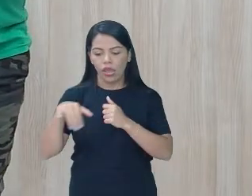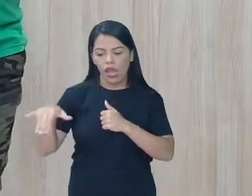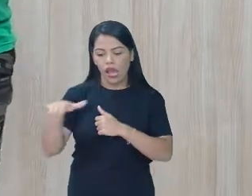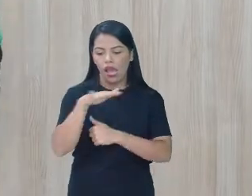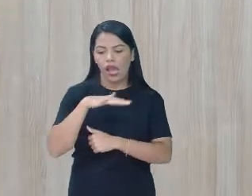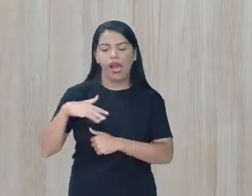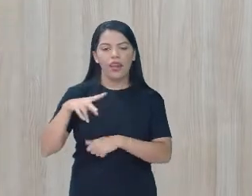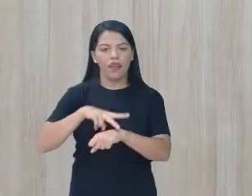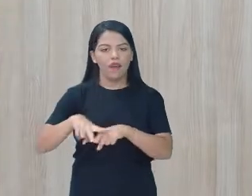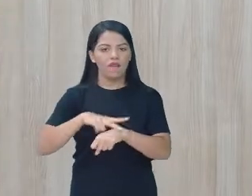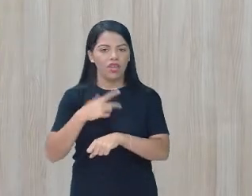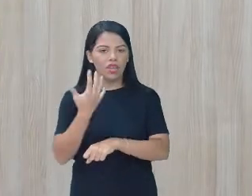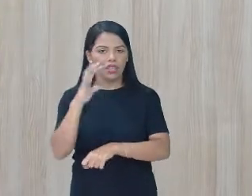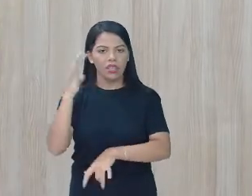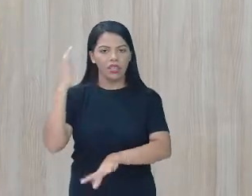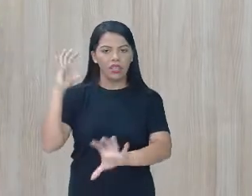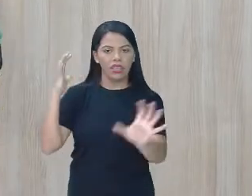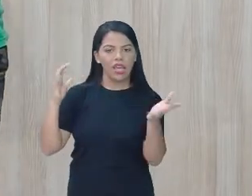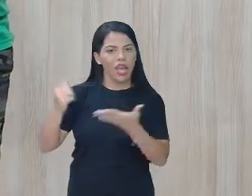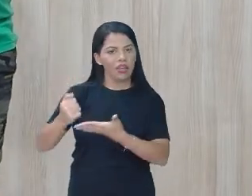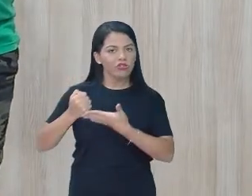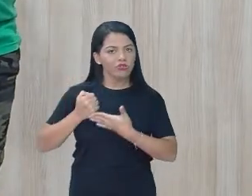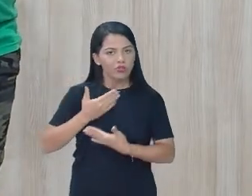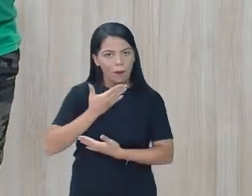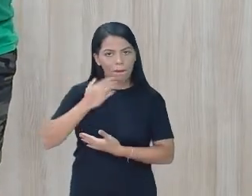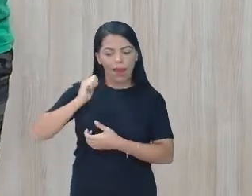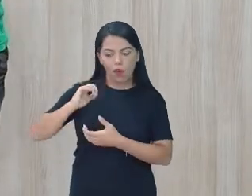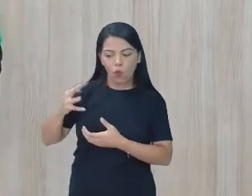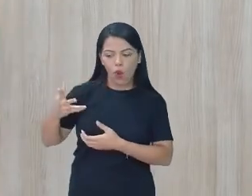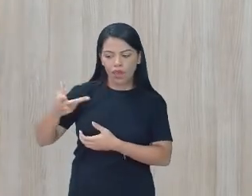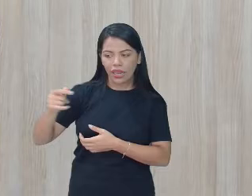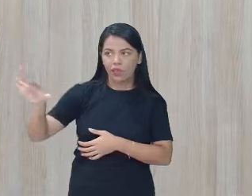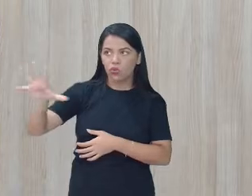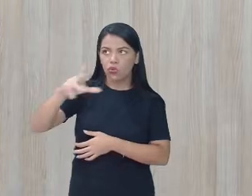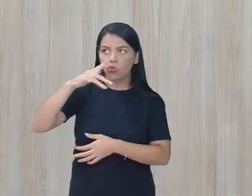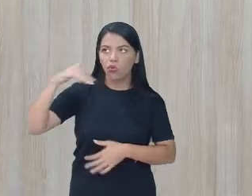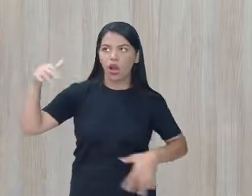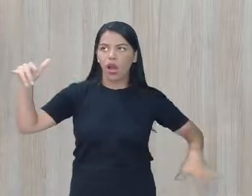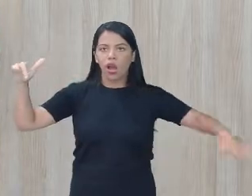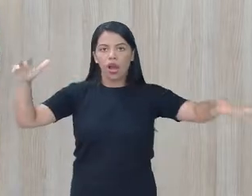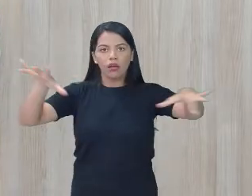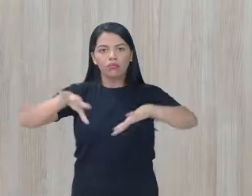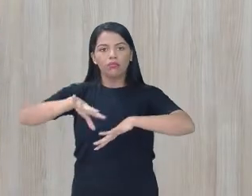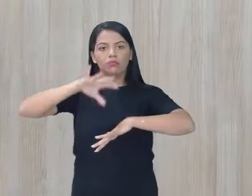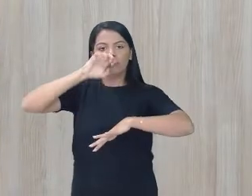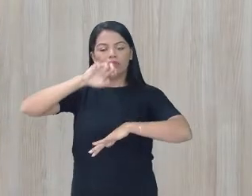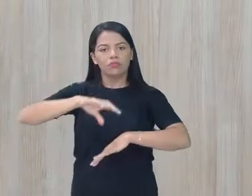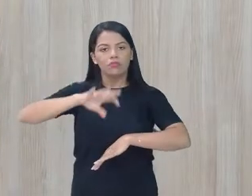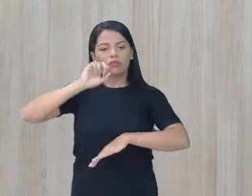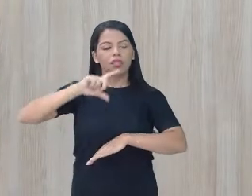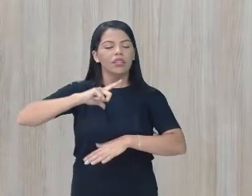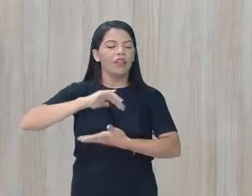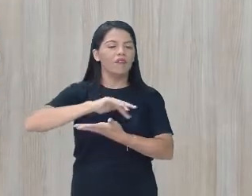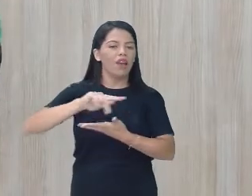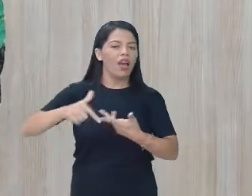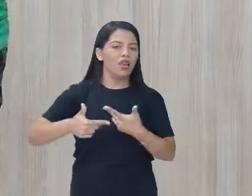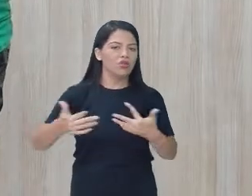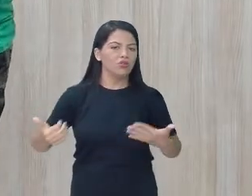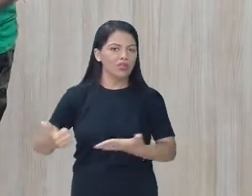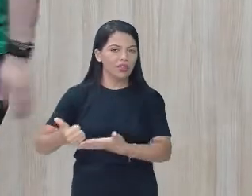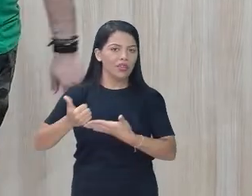da qualidade do ar, certo? A gente tem vários fatores, né, que contam com contribuição